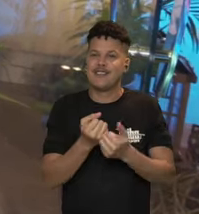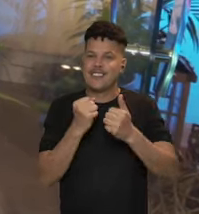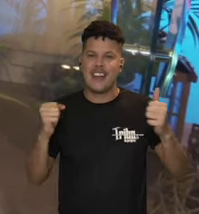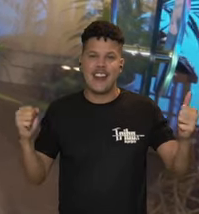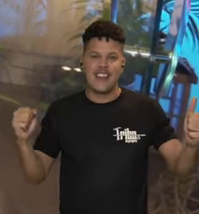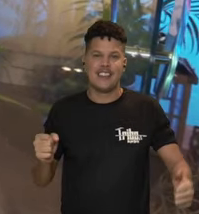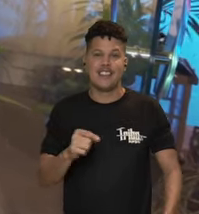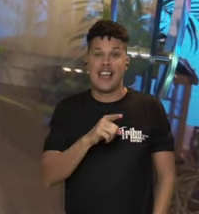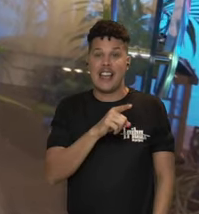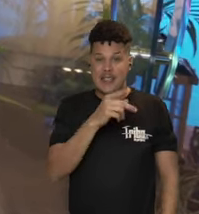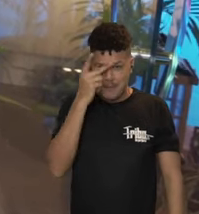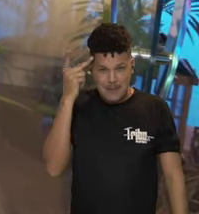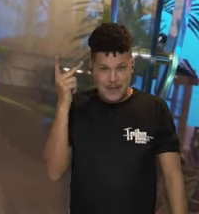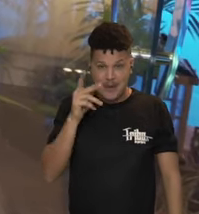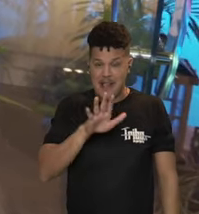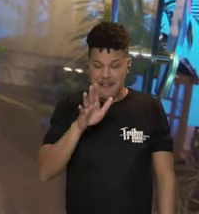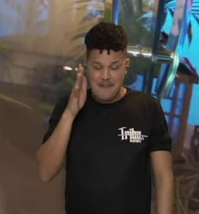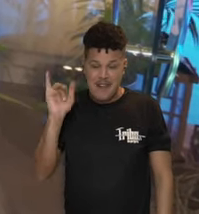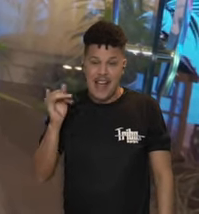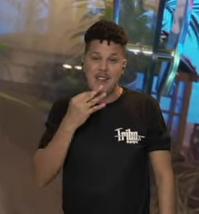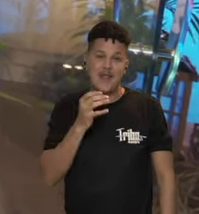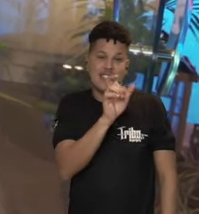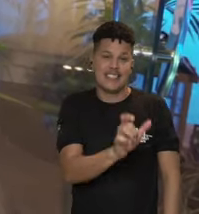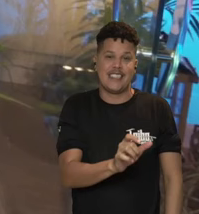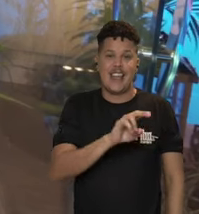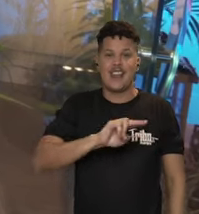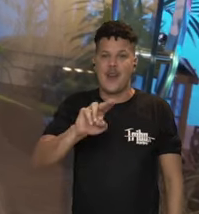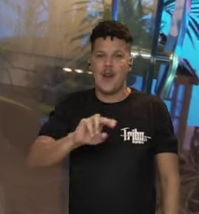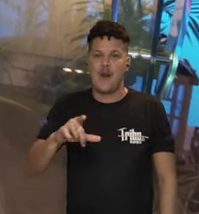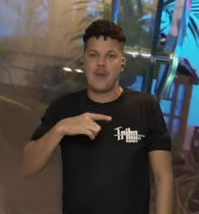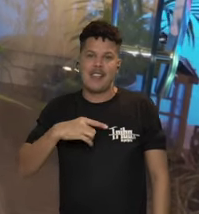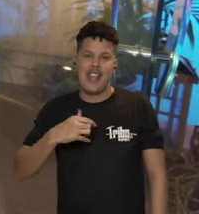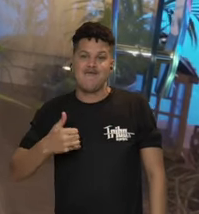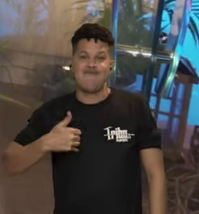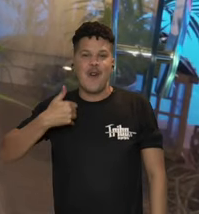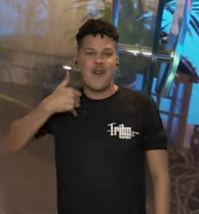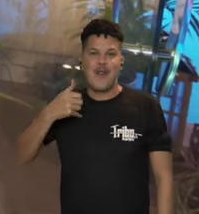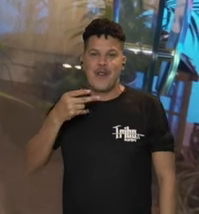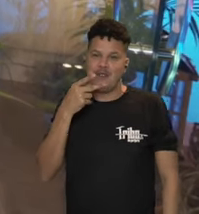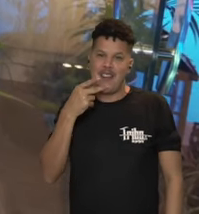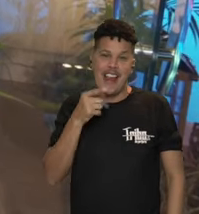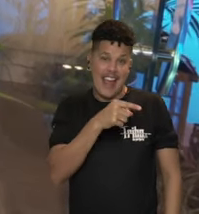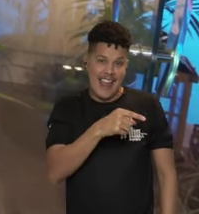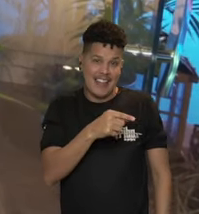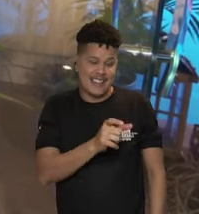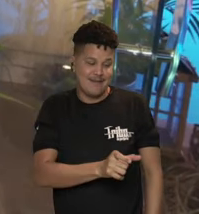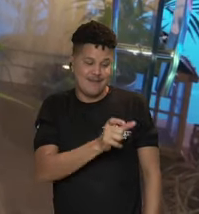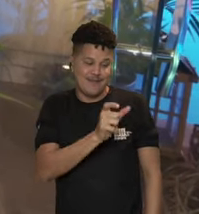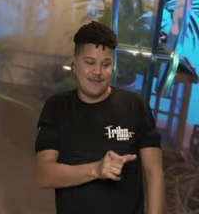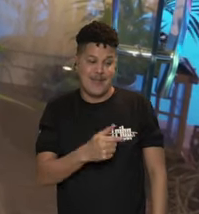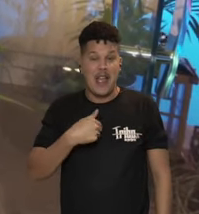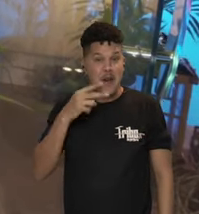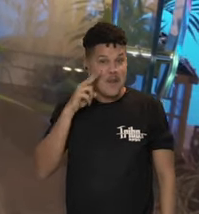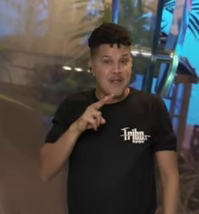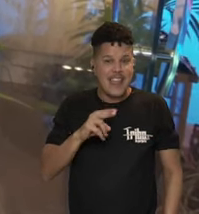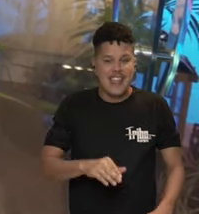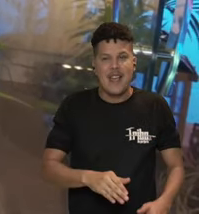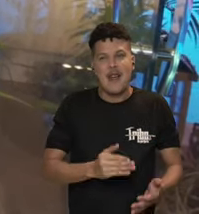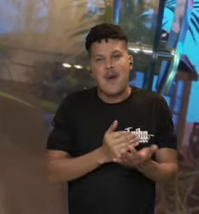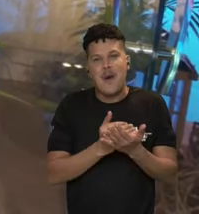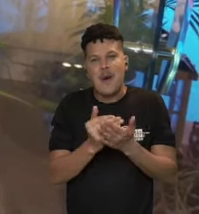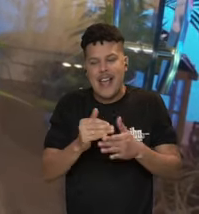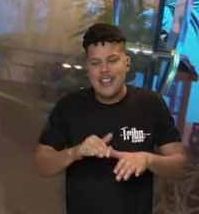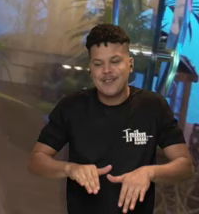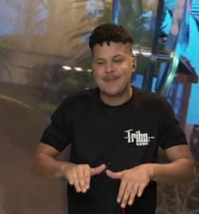quem é... O Lerinho, mano. Com certeza, que mano. Eu tenho orgulho de falar, mano, esse cara aqui, velho, eu vi ele começando, né, mano?